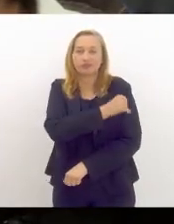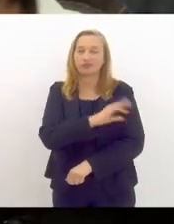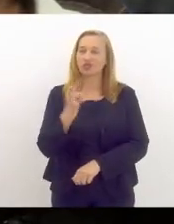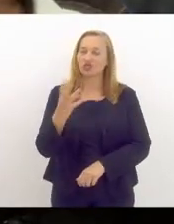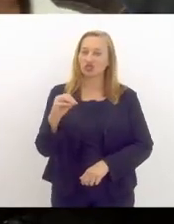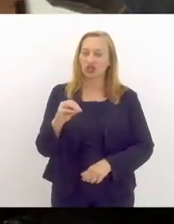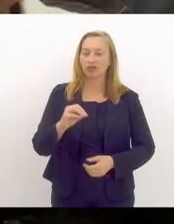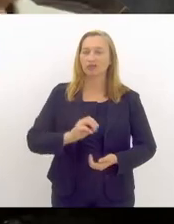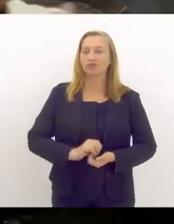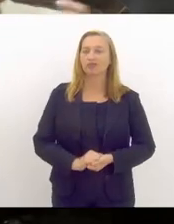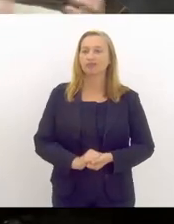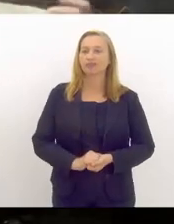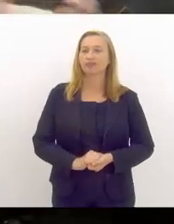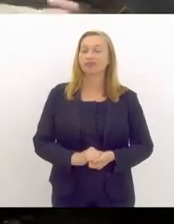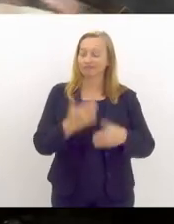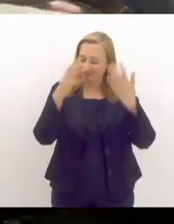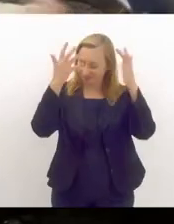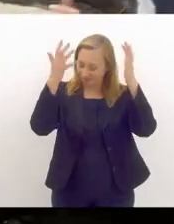Tiago Pampolha.